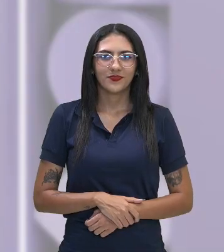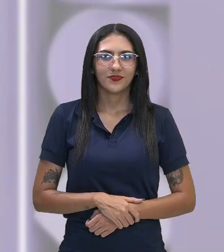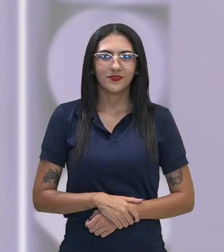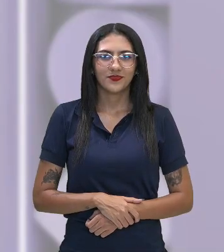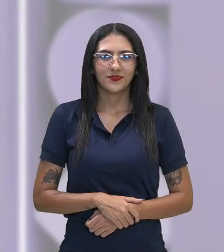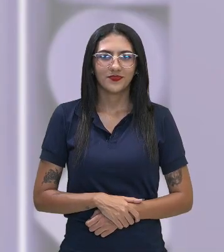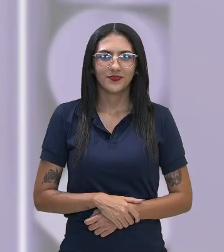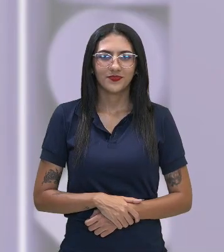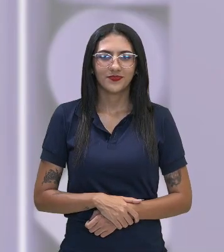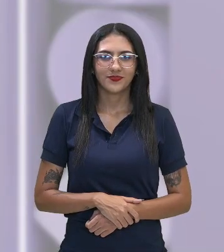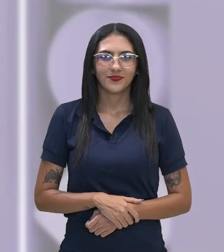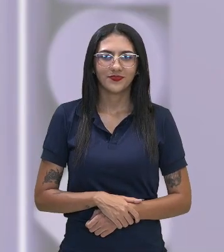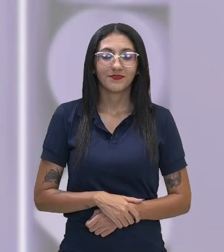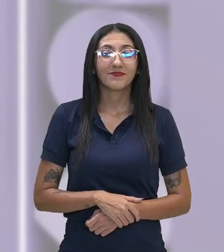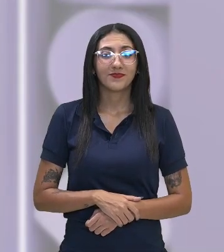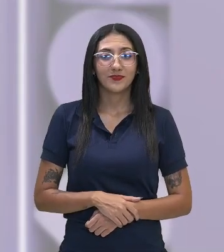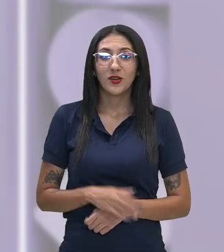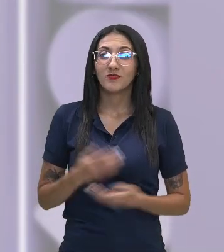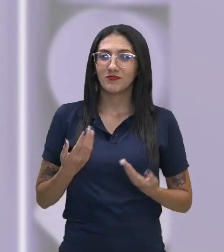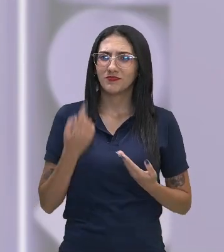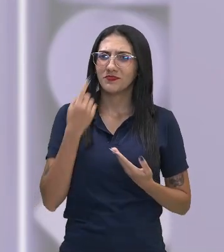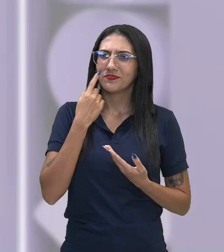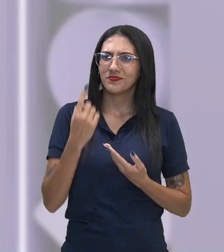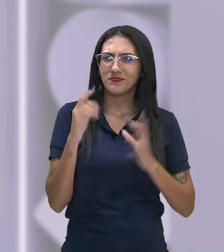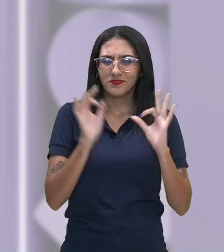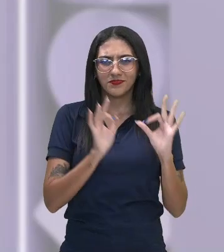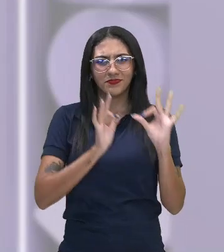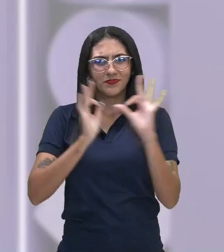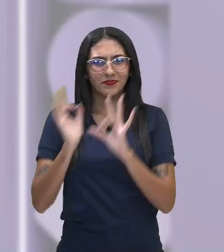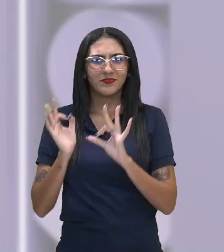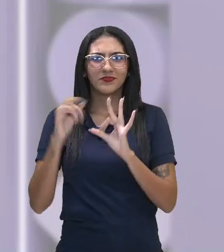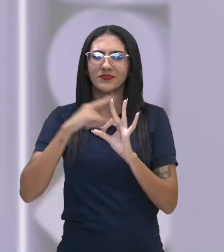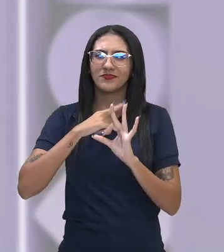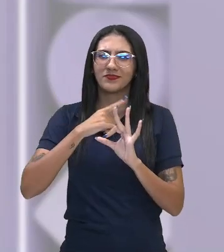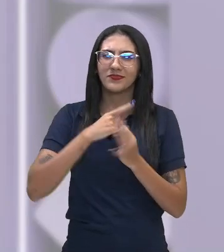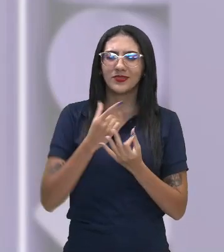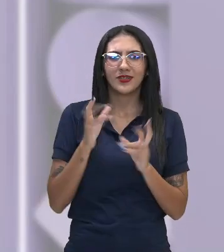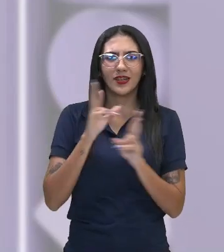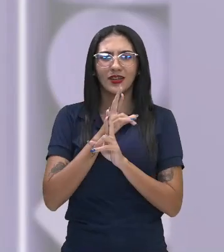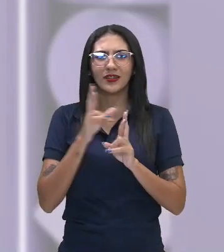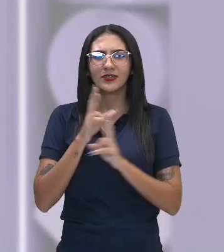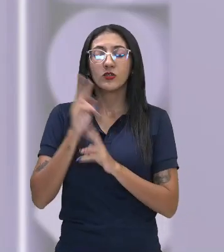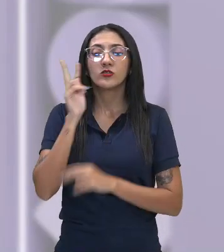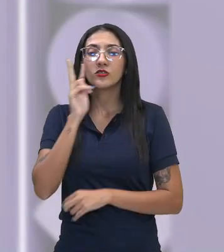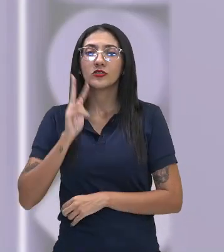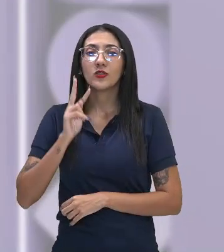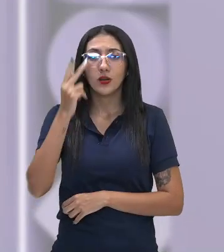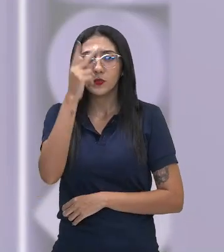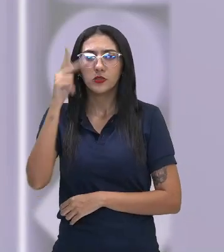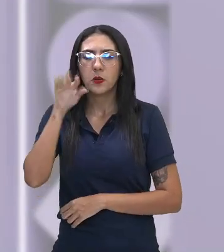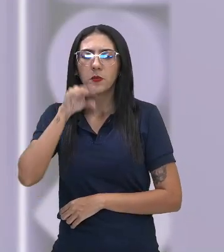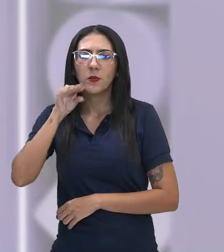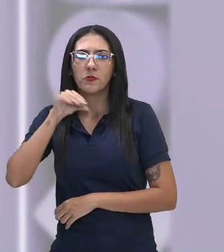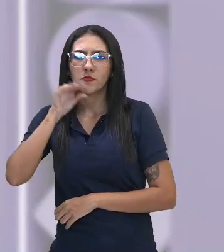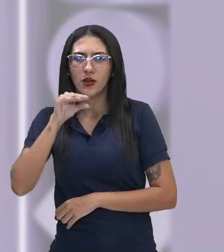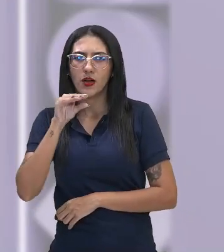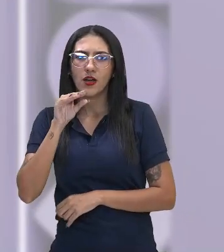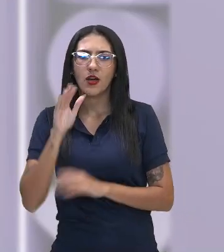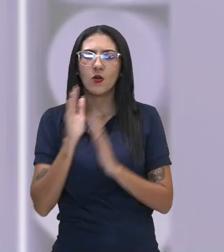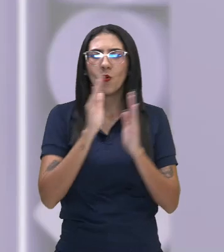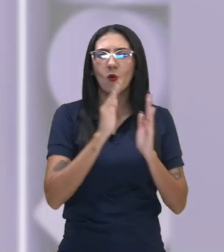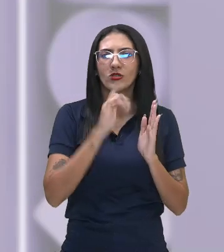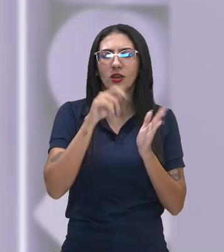Então, rapidamente, nós vimos, então, esse aspecto entre a tradição oral e a tradição escrita, e como é que